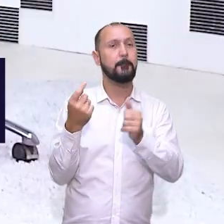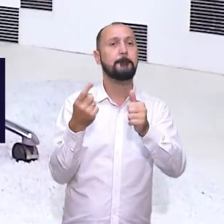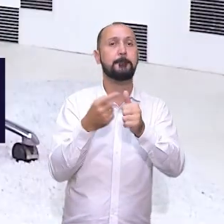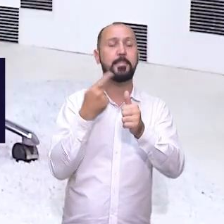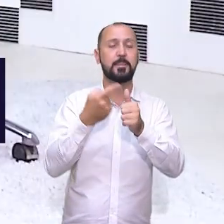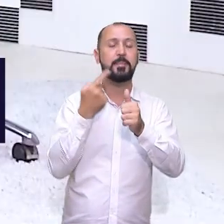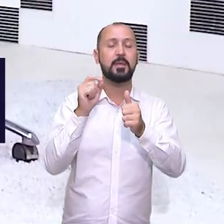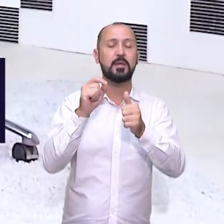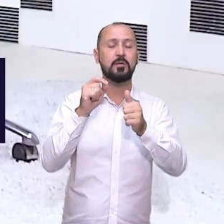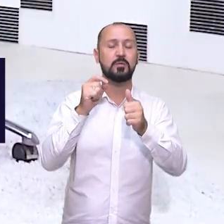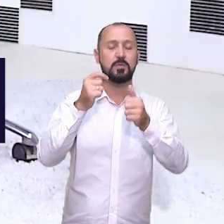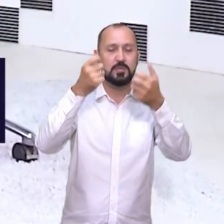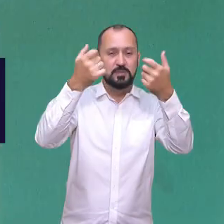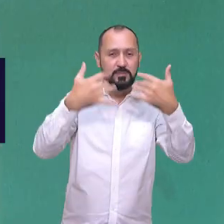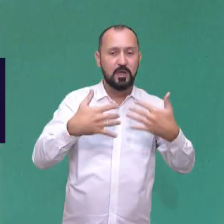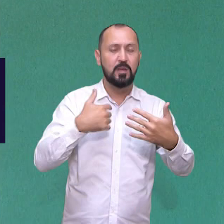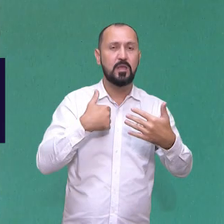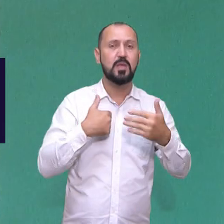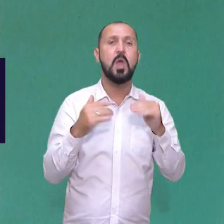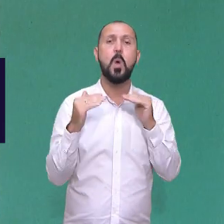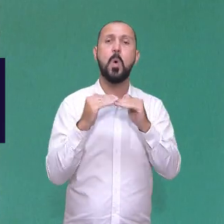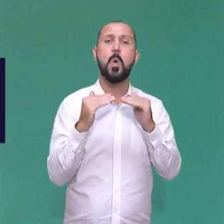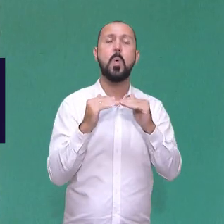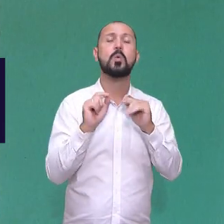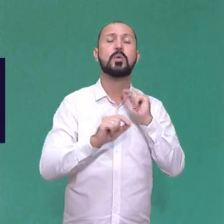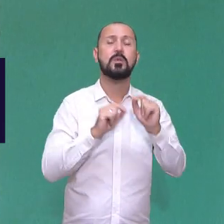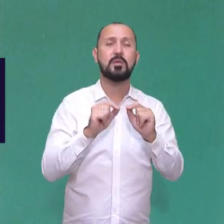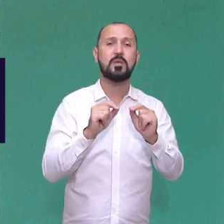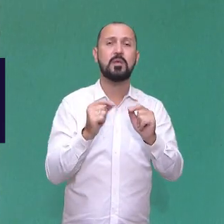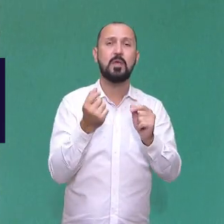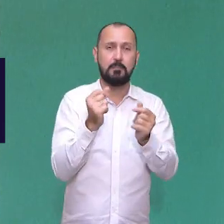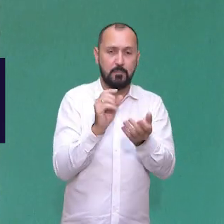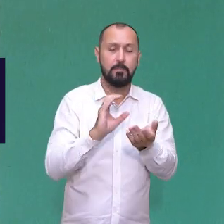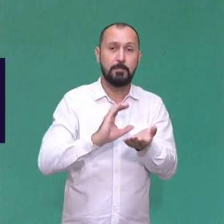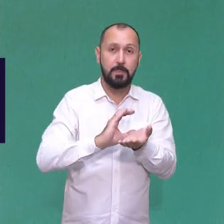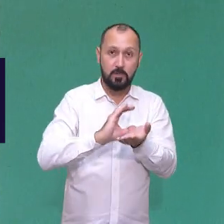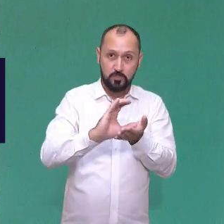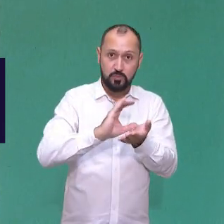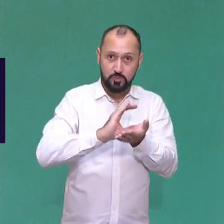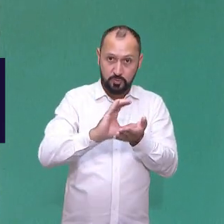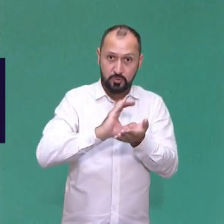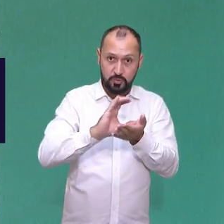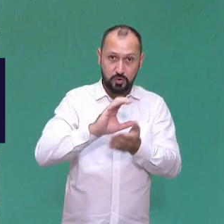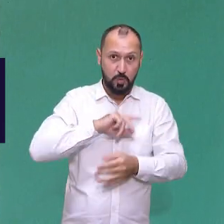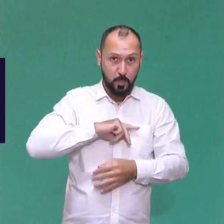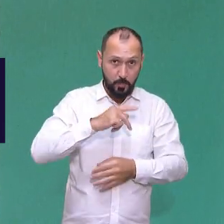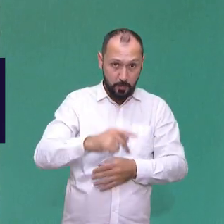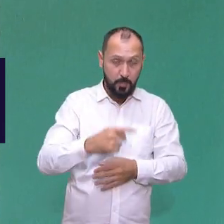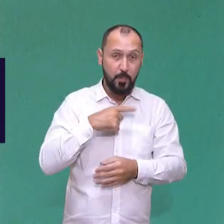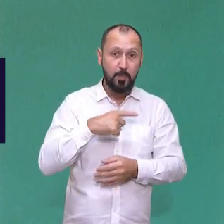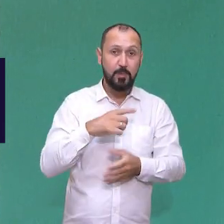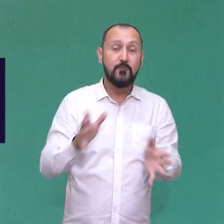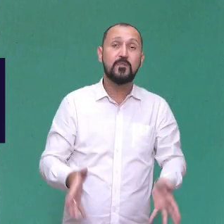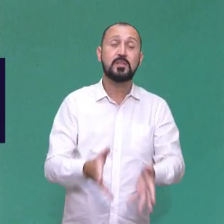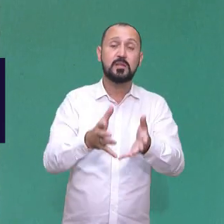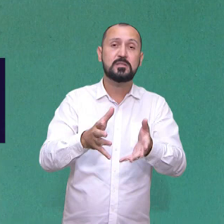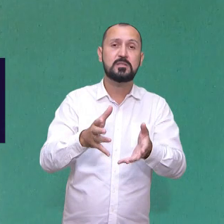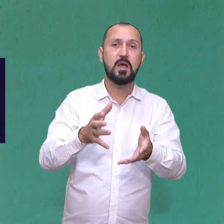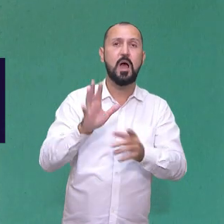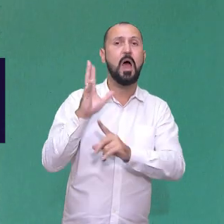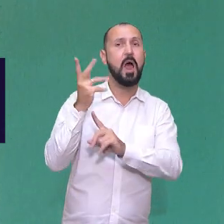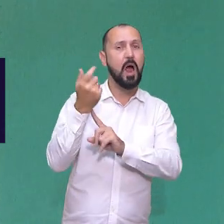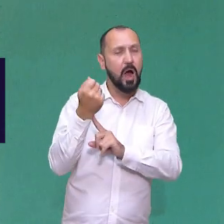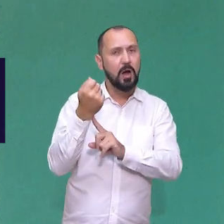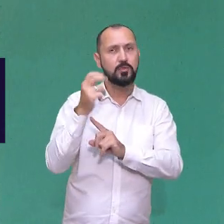da cultura, o setor da arte. Eu quero, em primeiro lugar, deixar bem claro que eu sou uma pessoa que eu defendo financiamento público